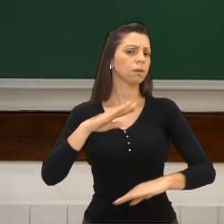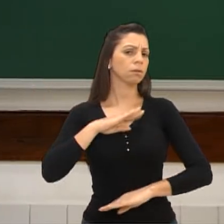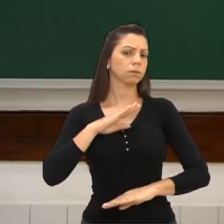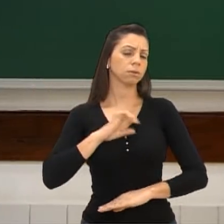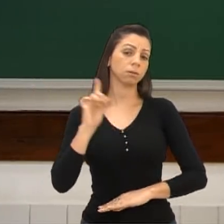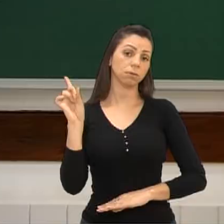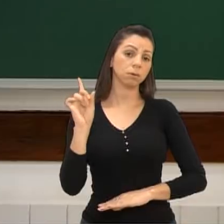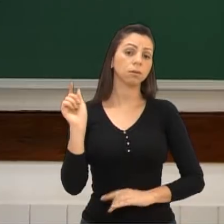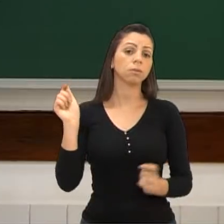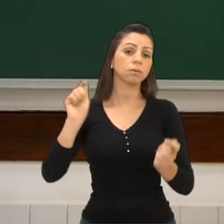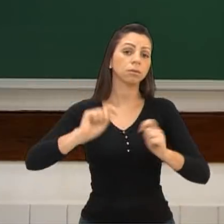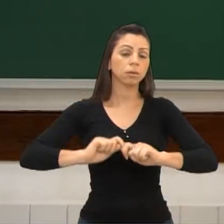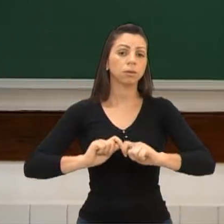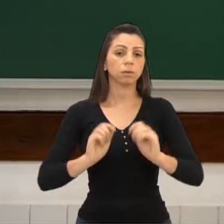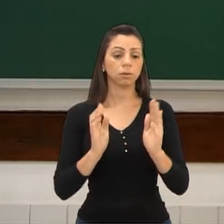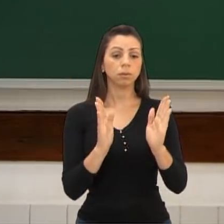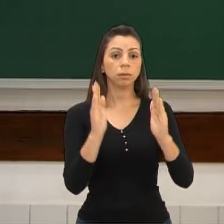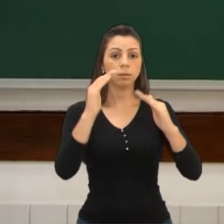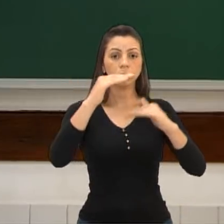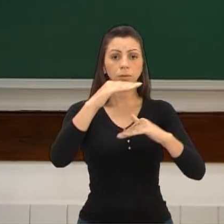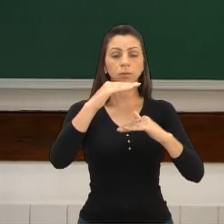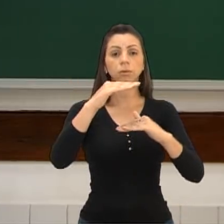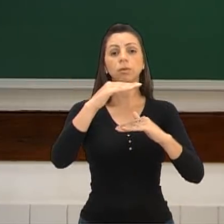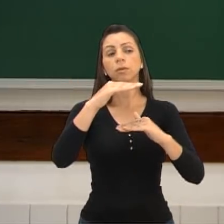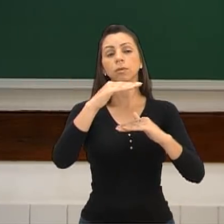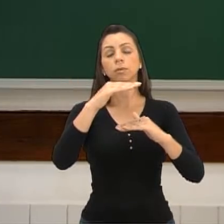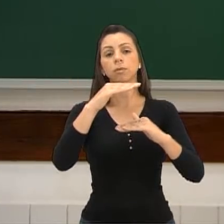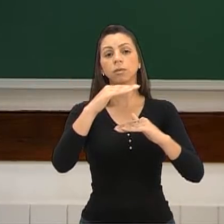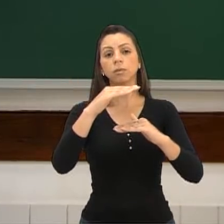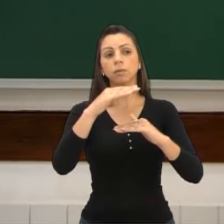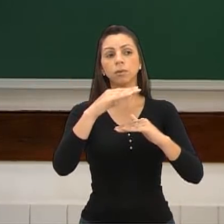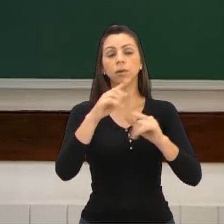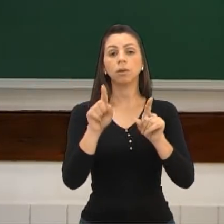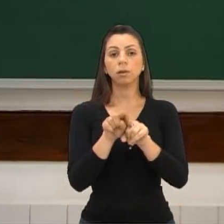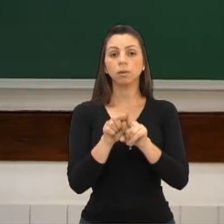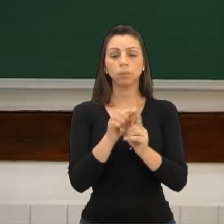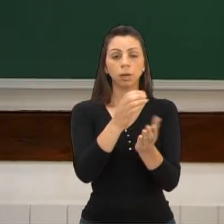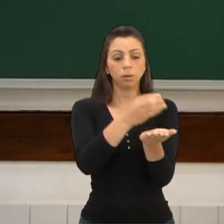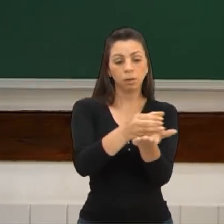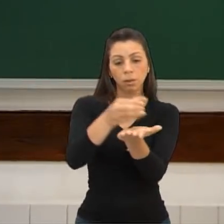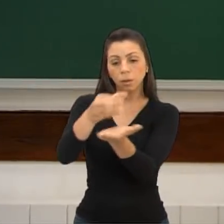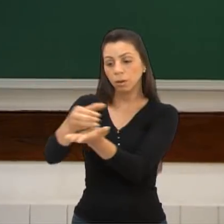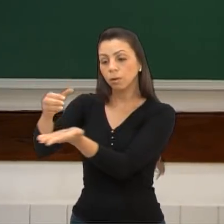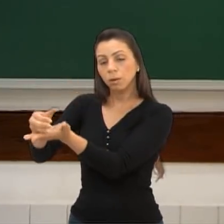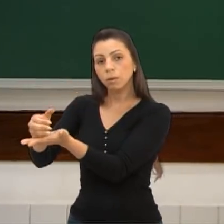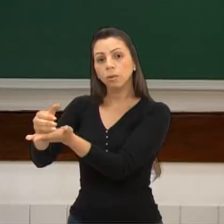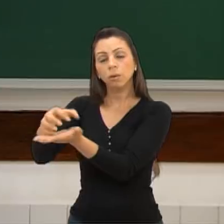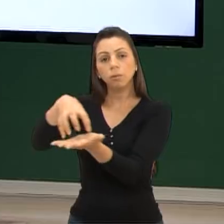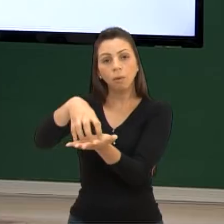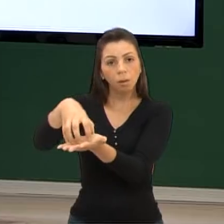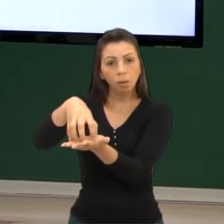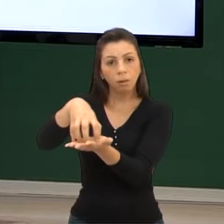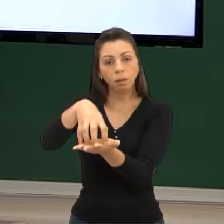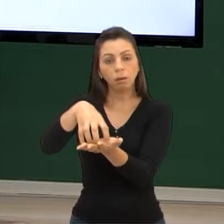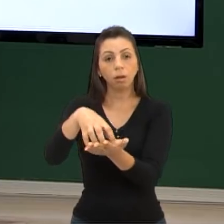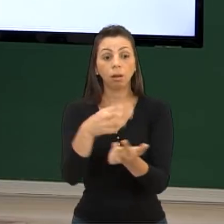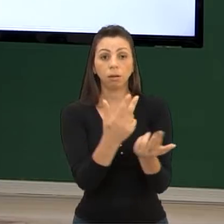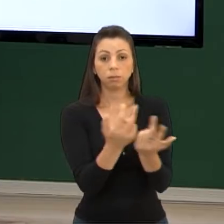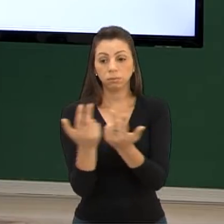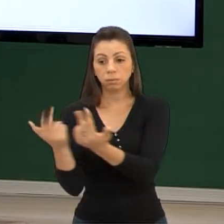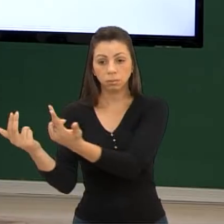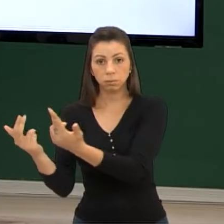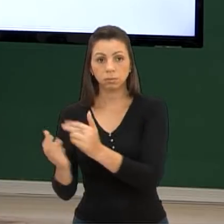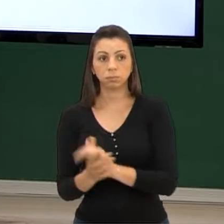essa, dizemos que caixa de gelatina e as porções obtidas, elas são proporcionais.